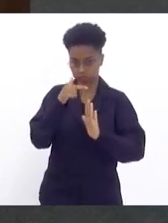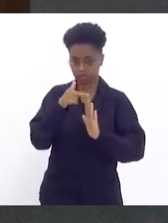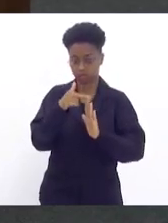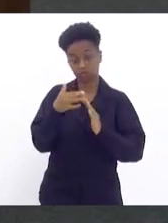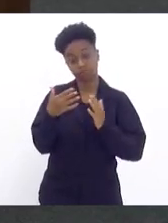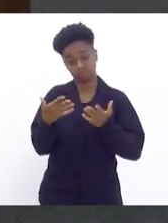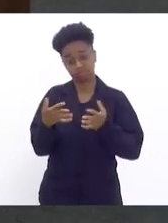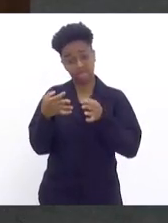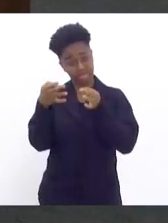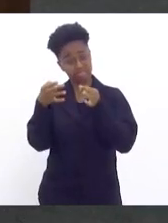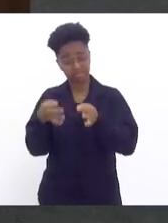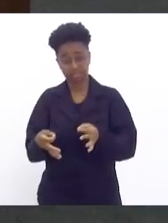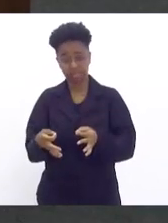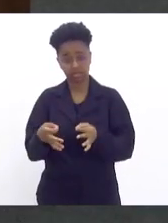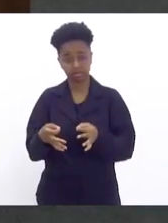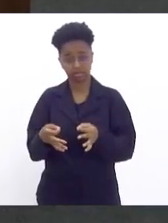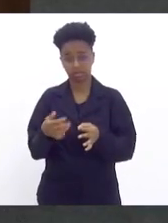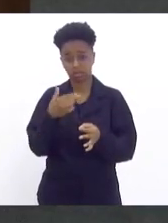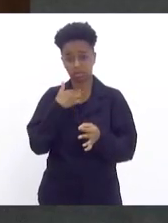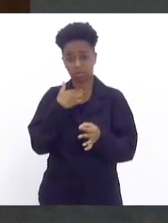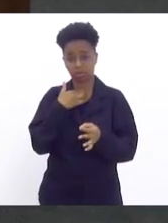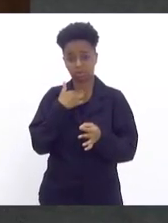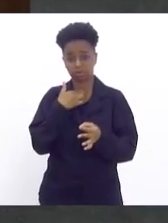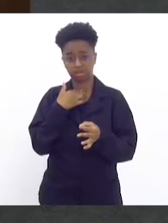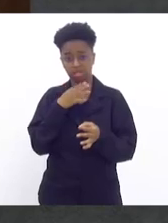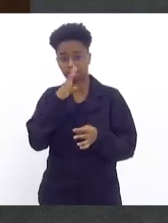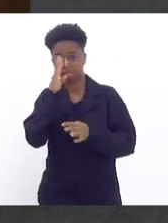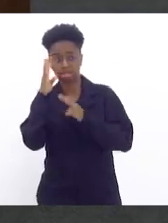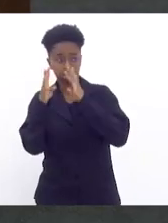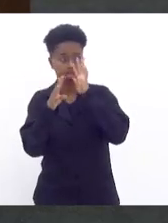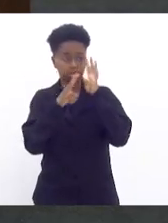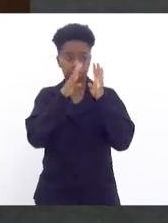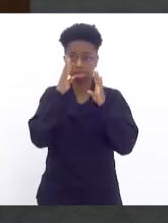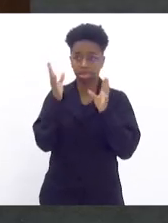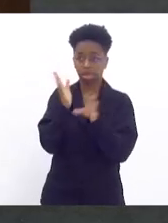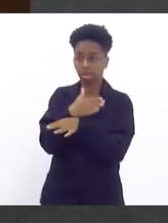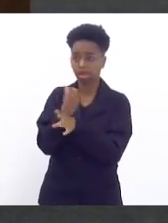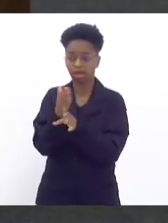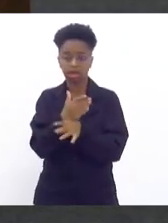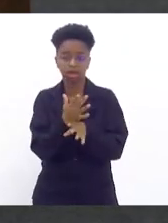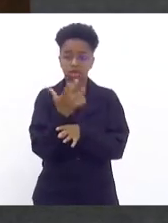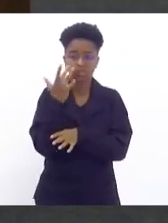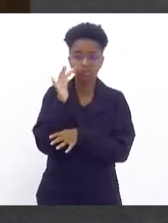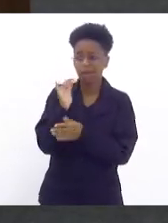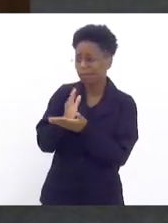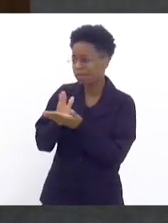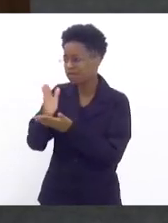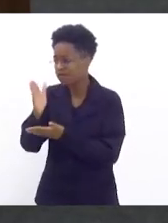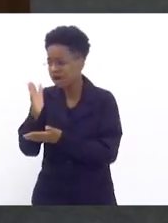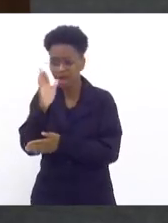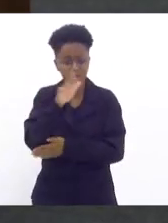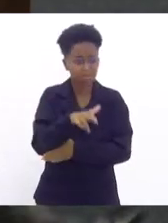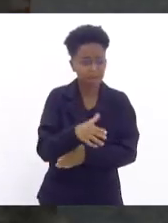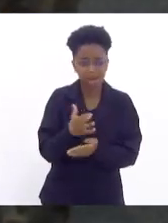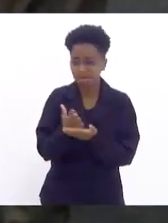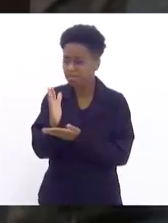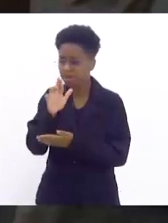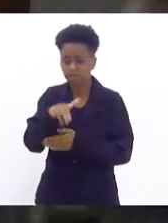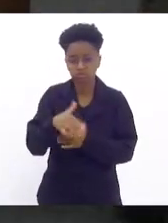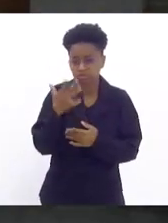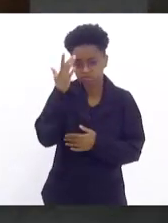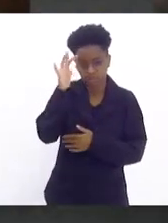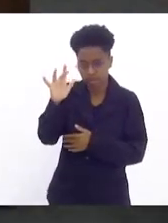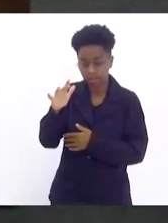que exatamente não fique isso no tempo de espaço sem saber se foi aprovado pelo plenário ou não